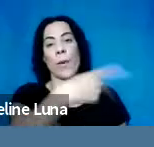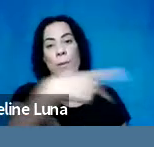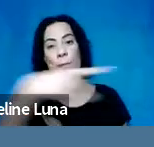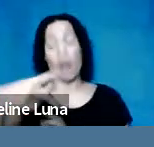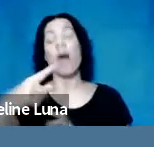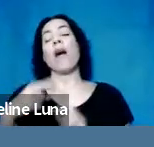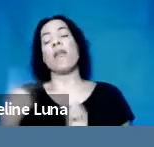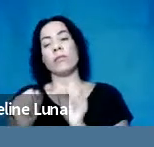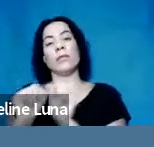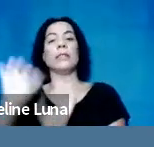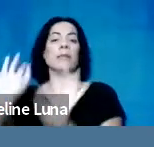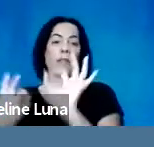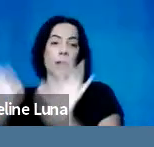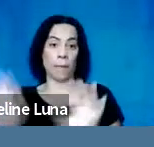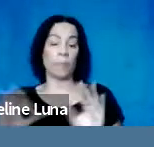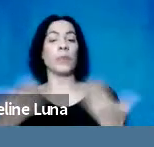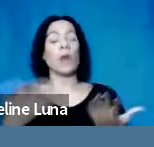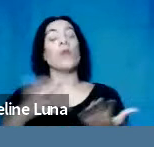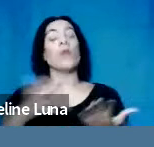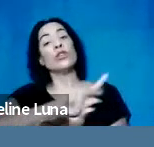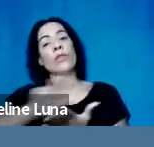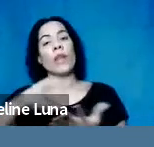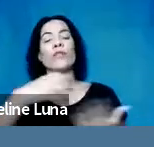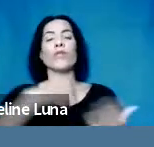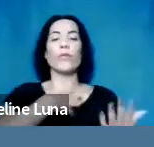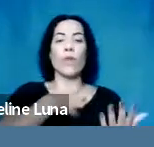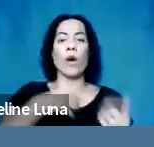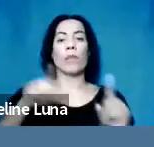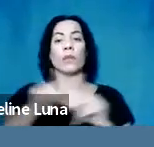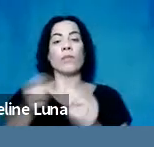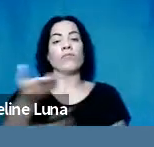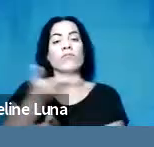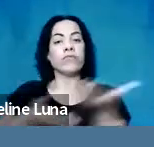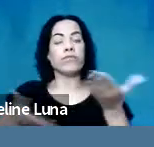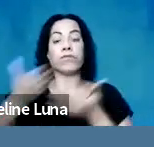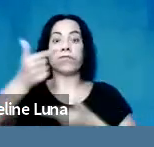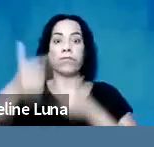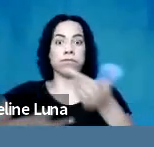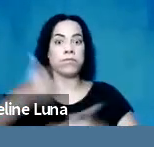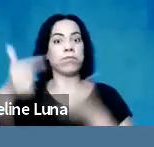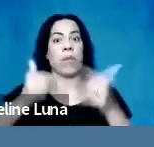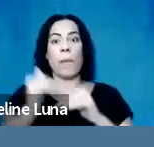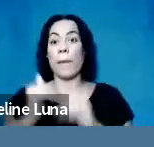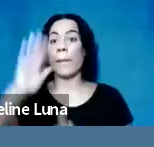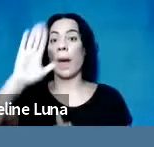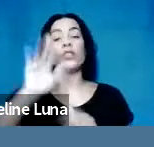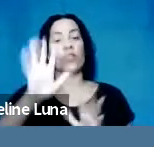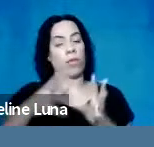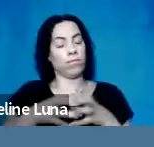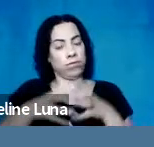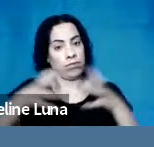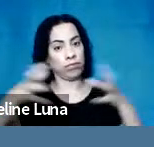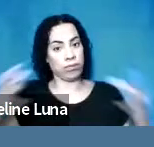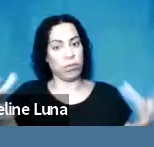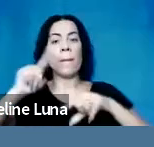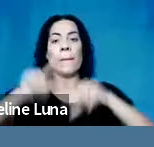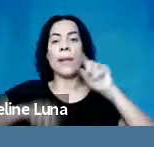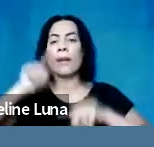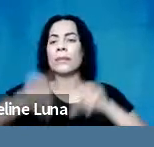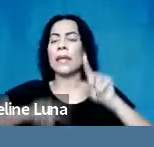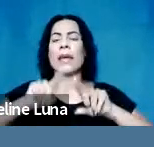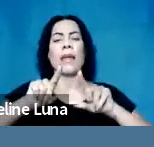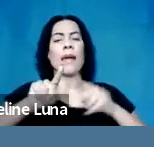fez. Então, diferentes formatos, interação e engajamento cresceu muito nesse período, materiais gráficos,